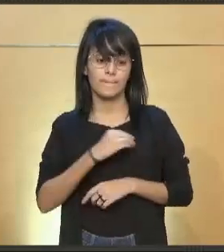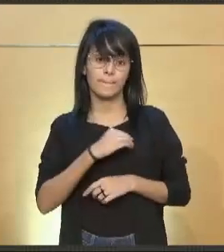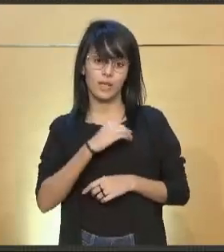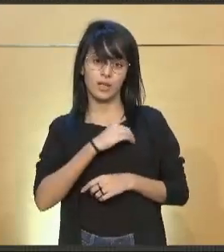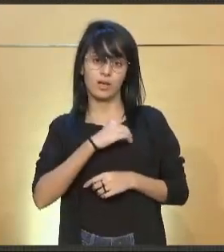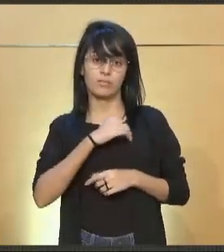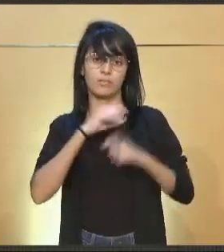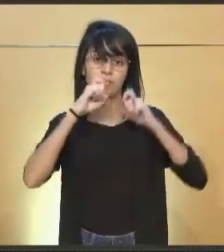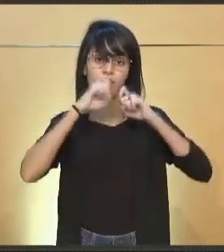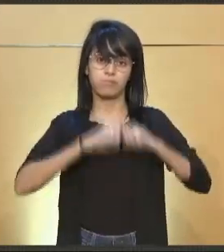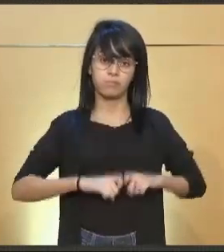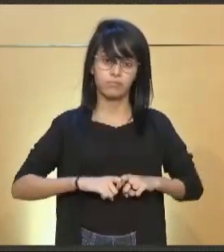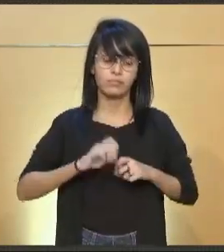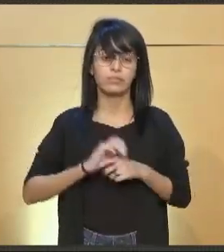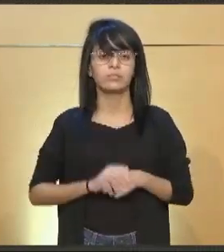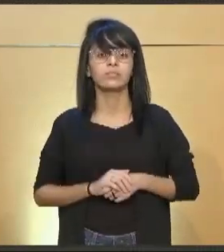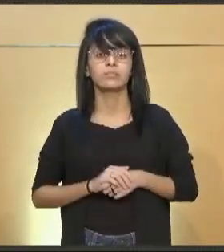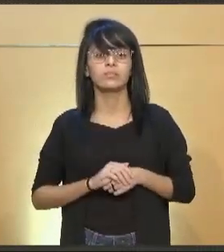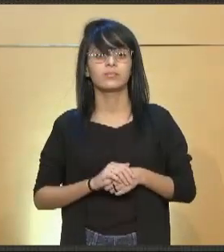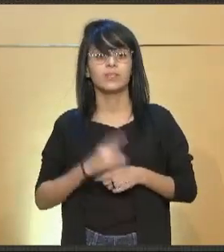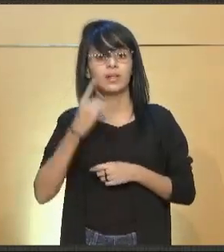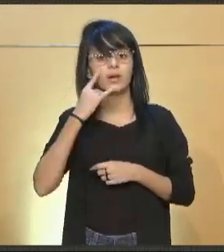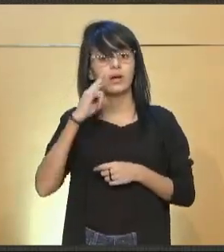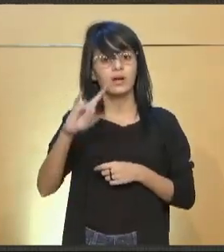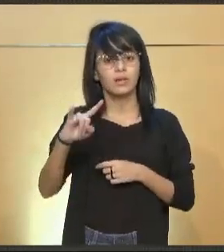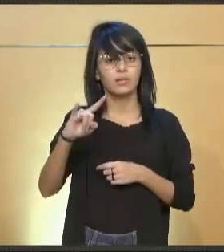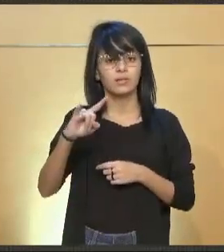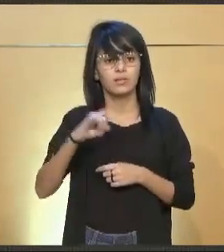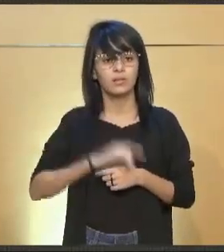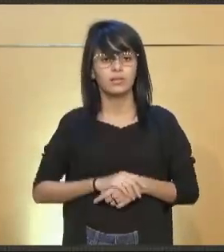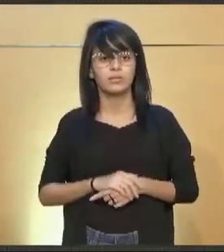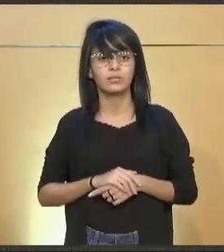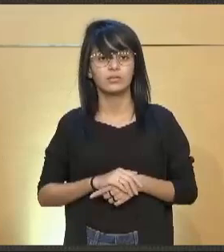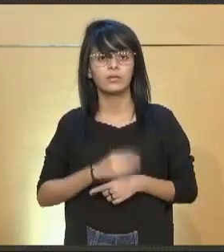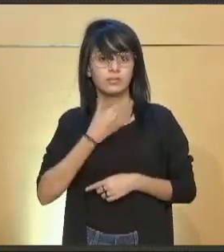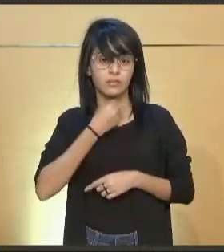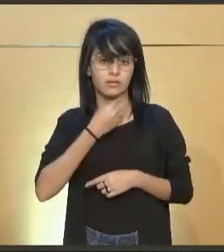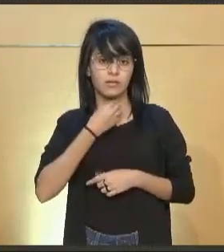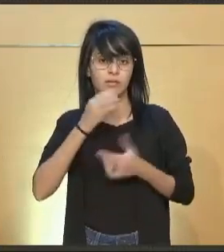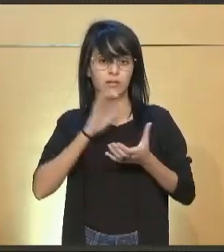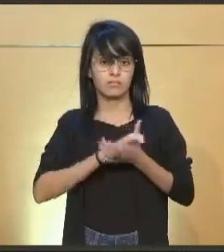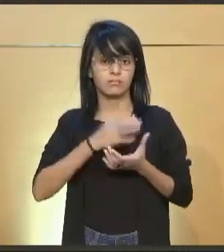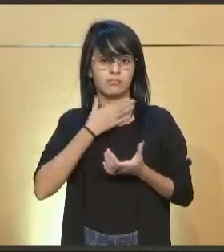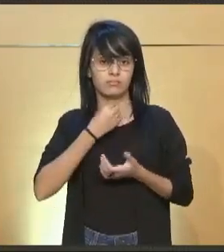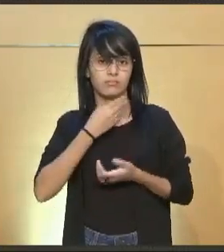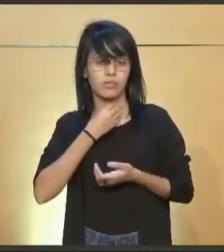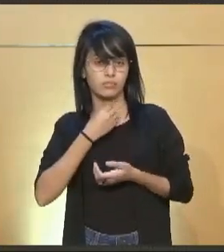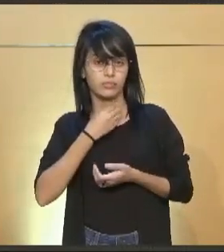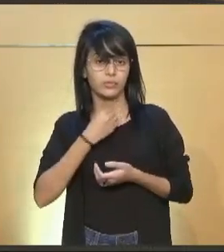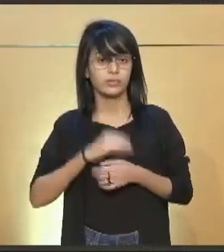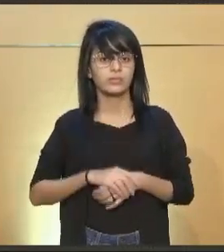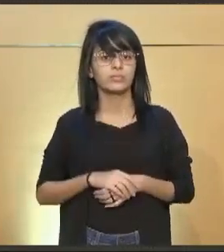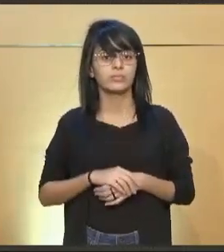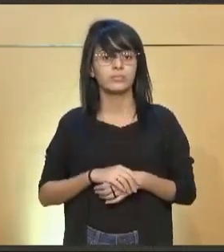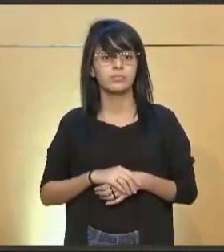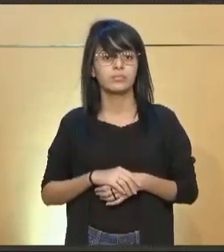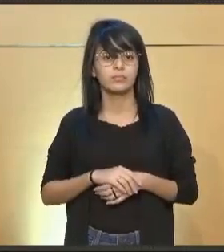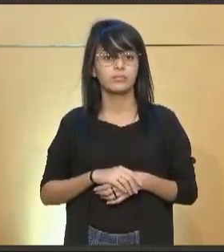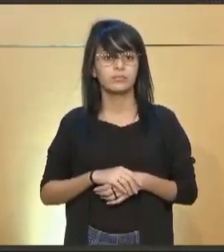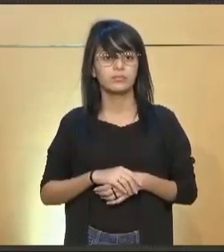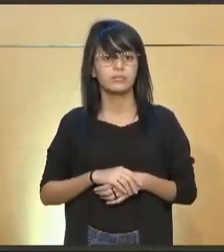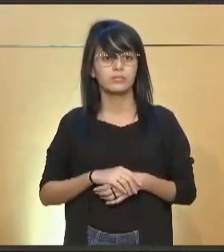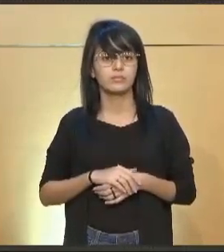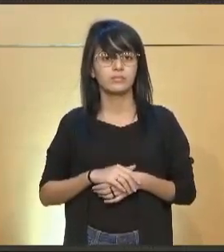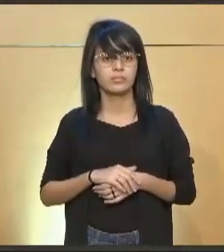sexuais, que adulterar é a falsificação do verdadeiro ato do casamento. Adulterar uma bebida